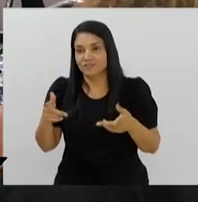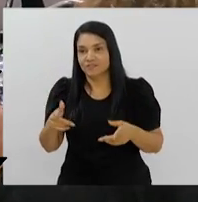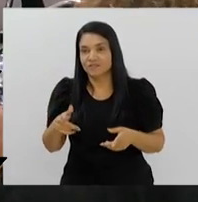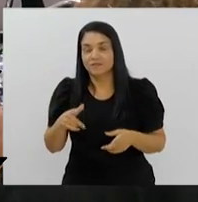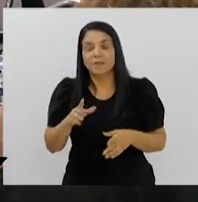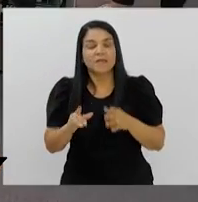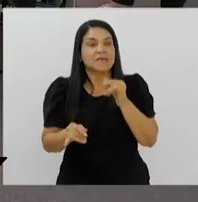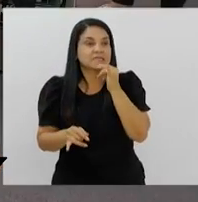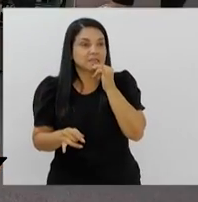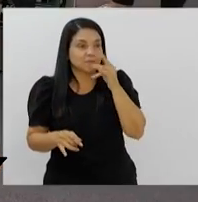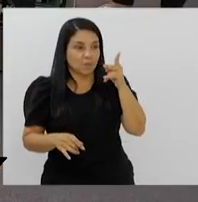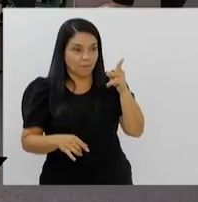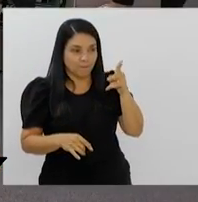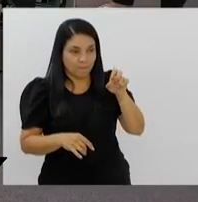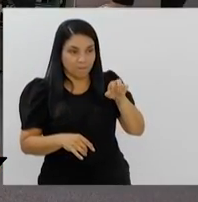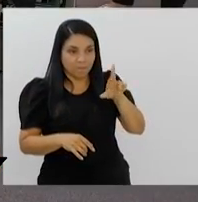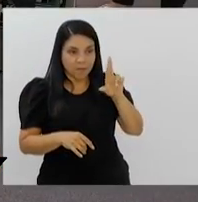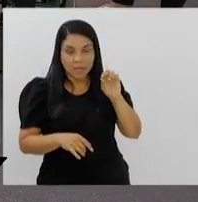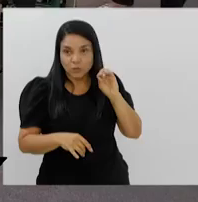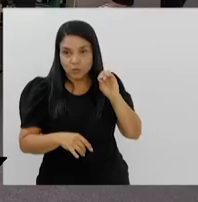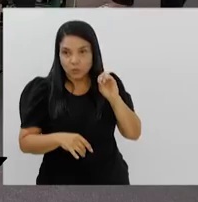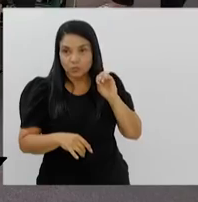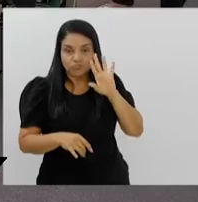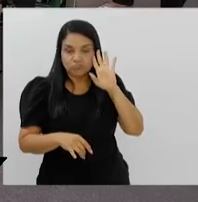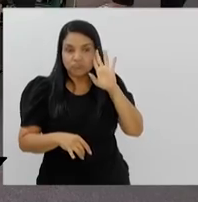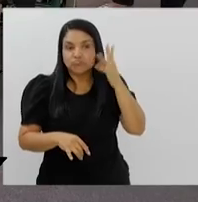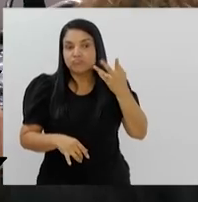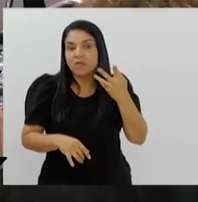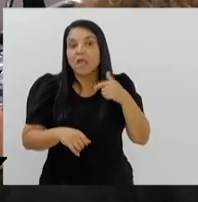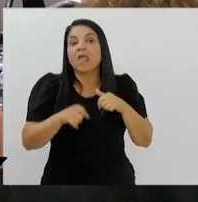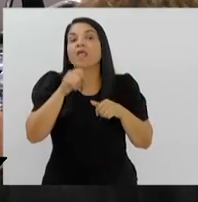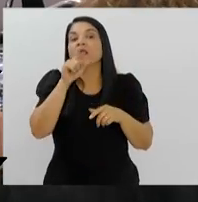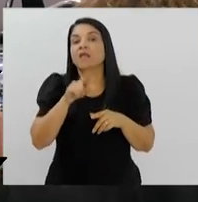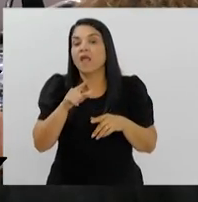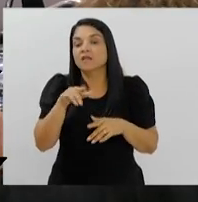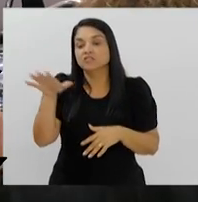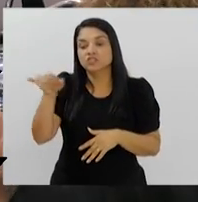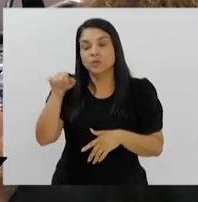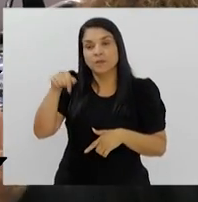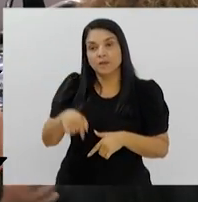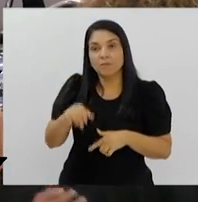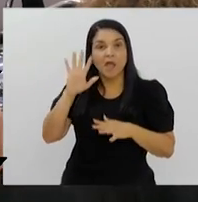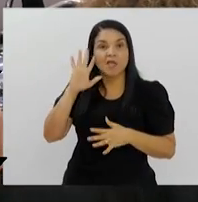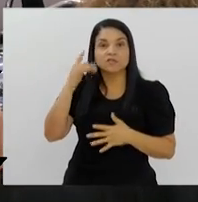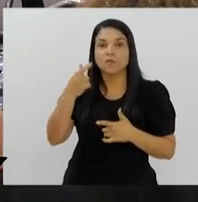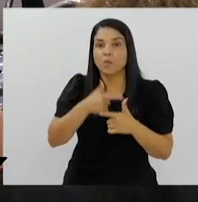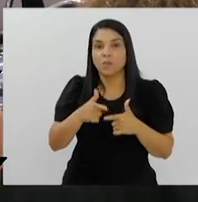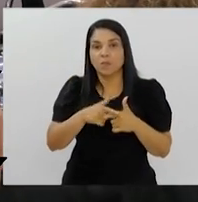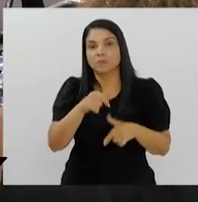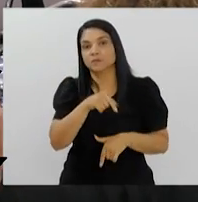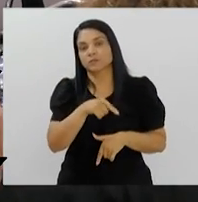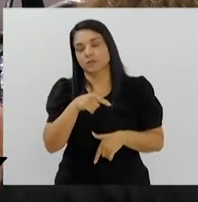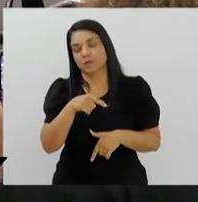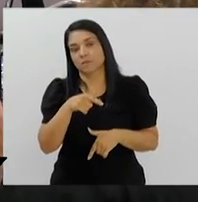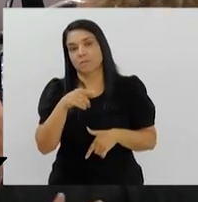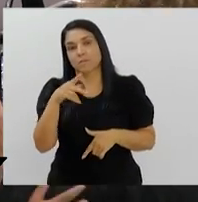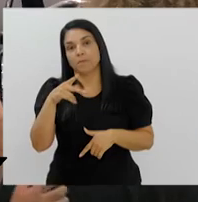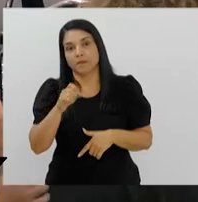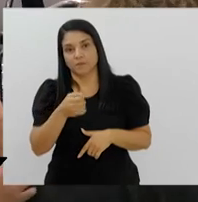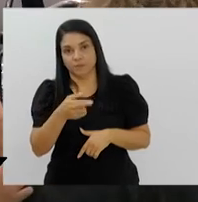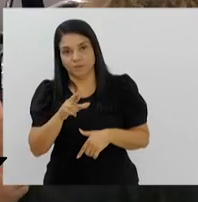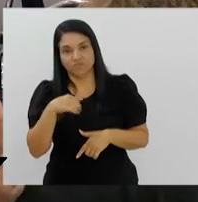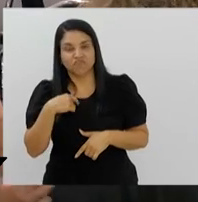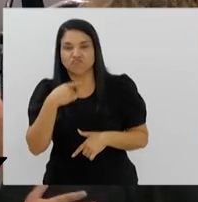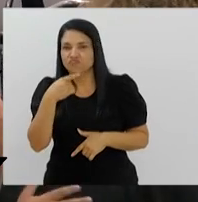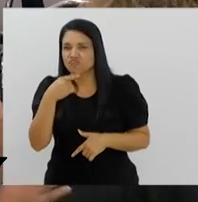Pedro não tá resolvido quem que nós temos que chamar aqui para resolver o caso do Pedro não adianta nada a gente chamar o